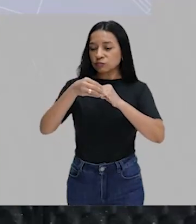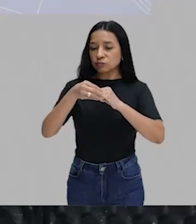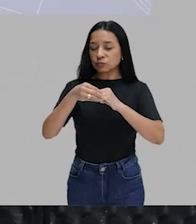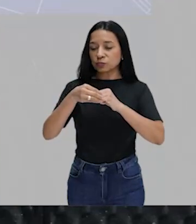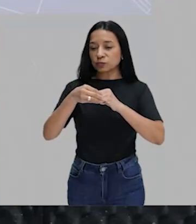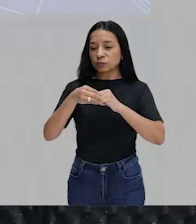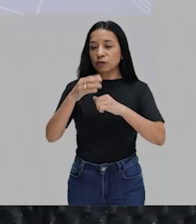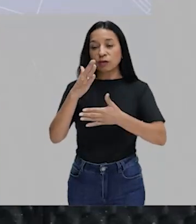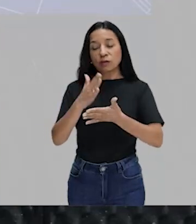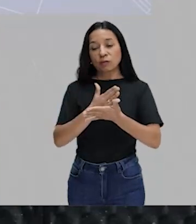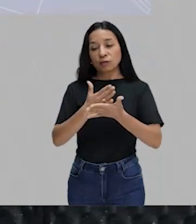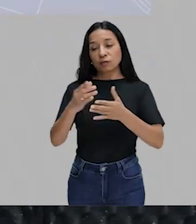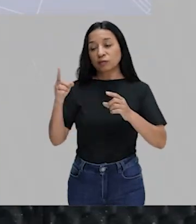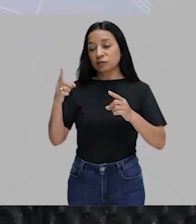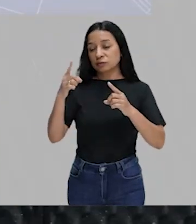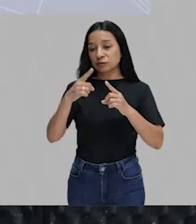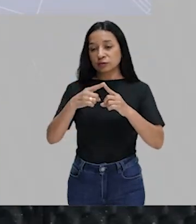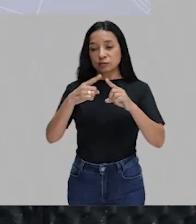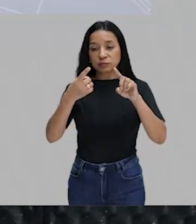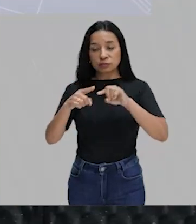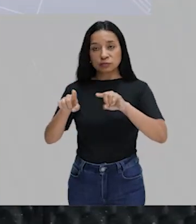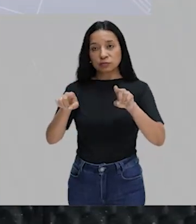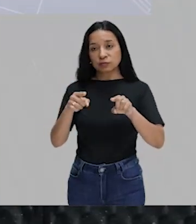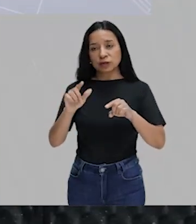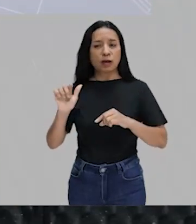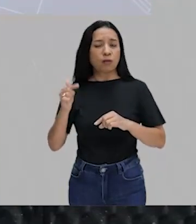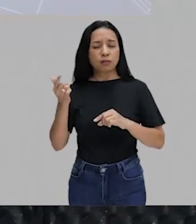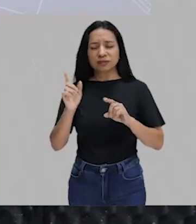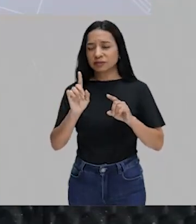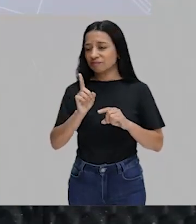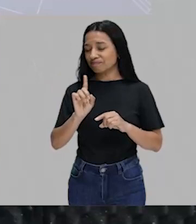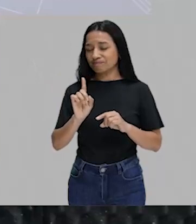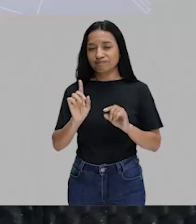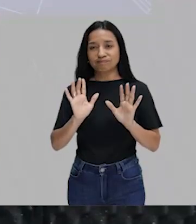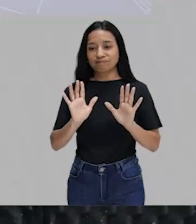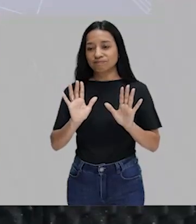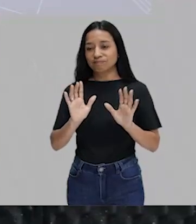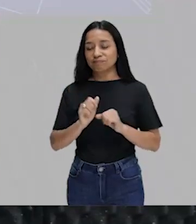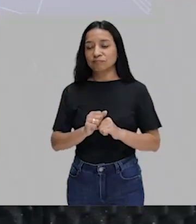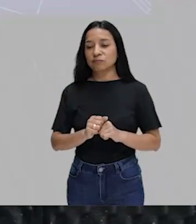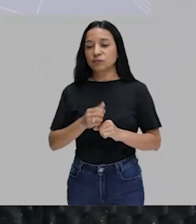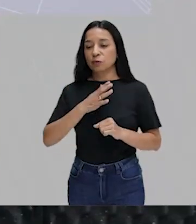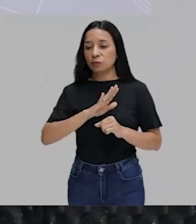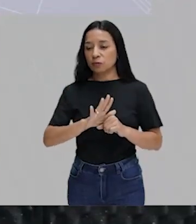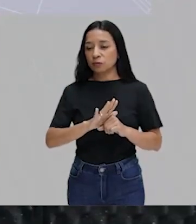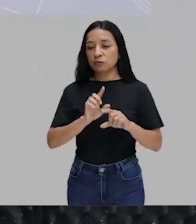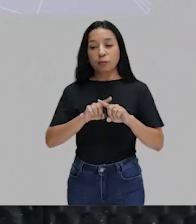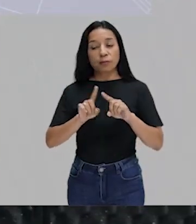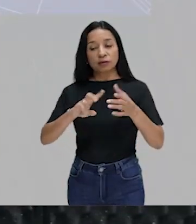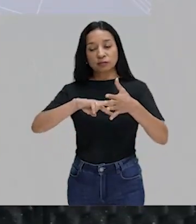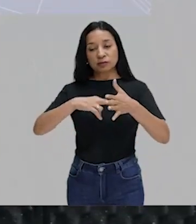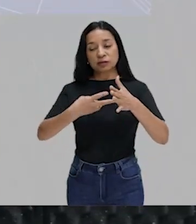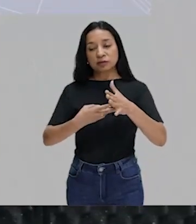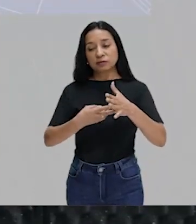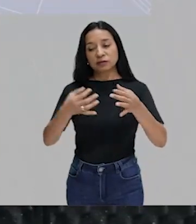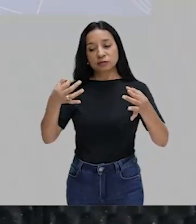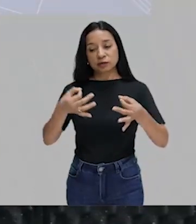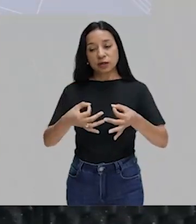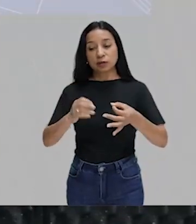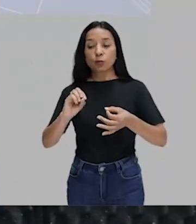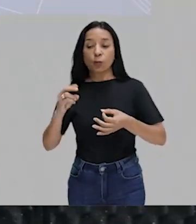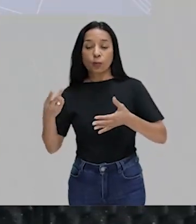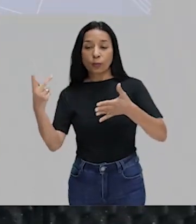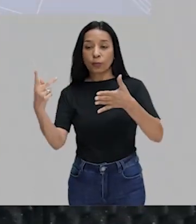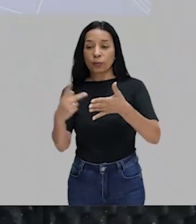determinados tipos, gostos musicais e outras não simpatizam. Mas isso não quer dizer que um esteja certo e o